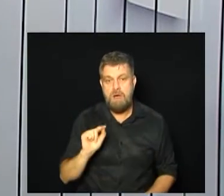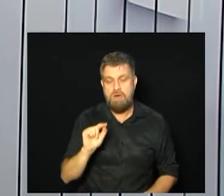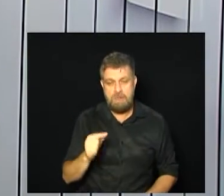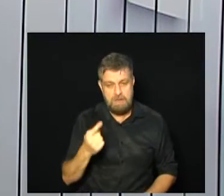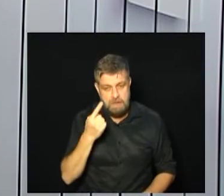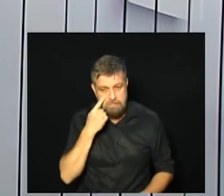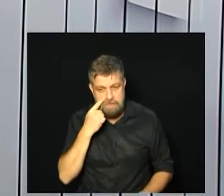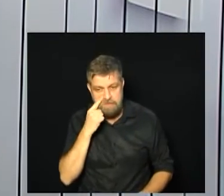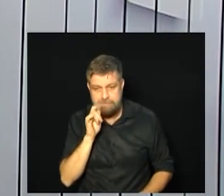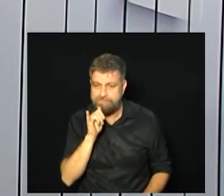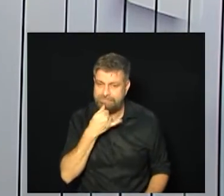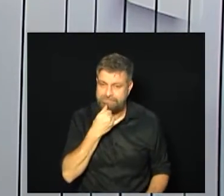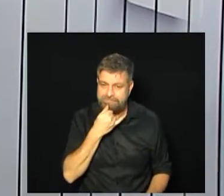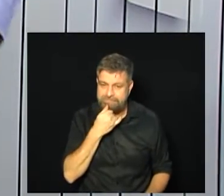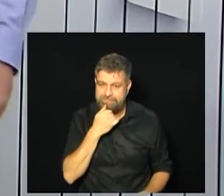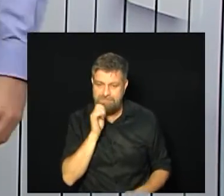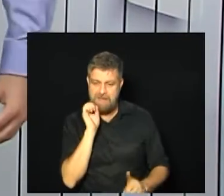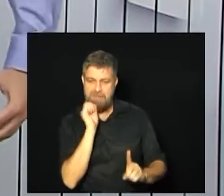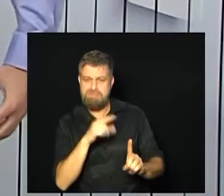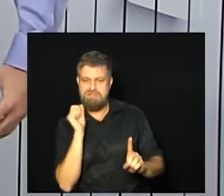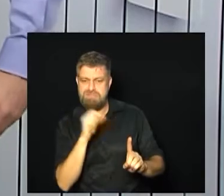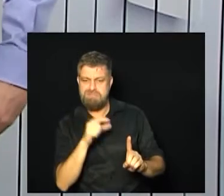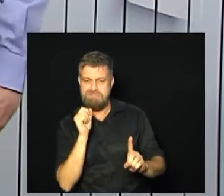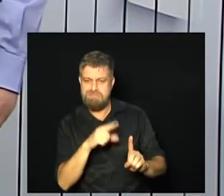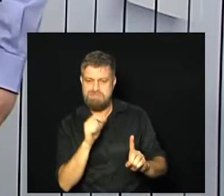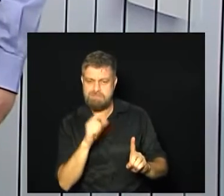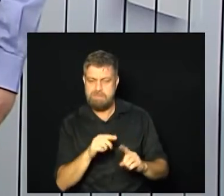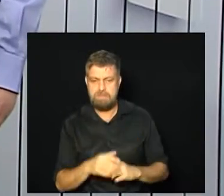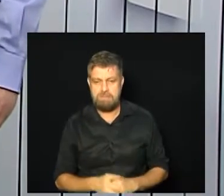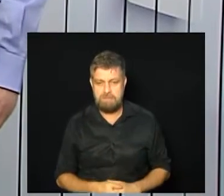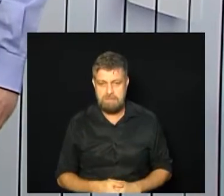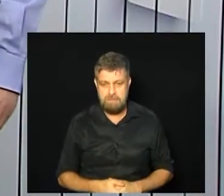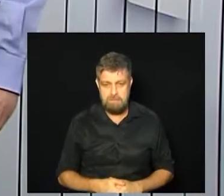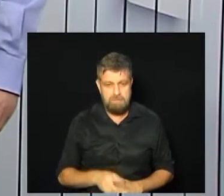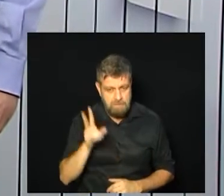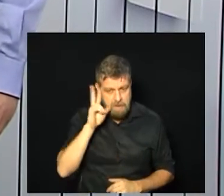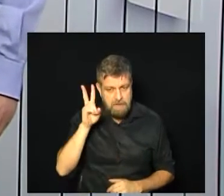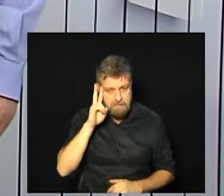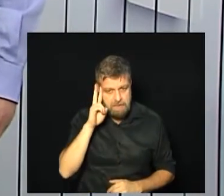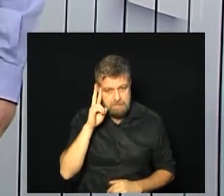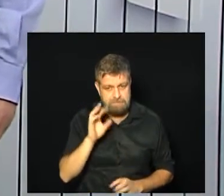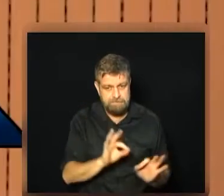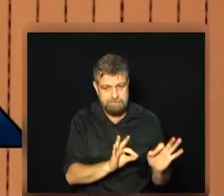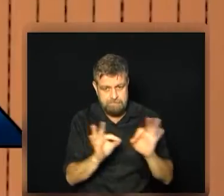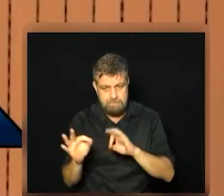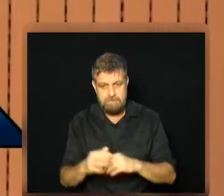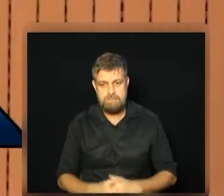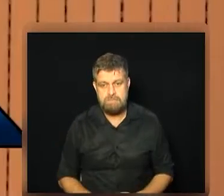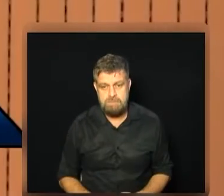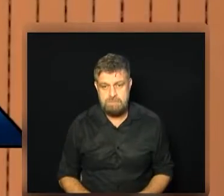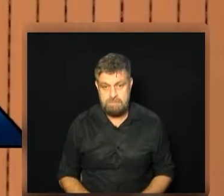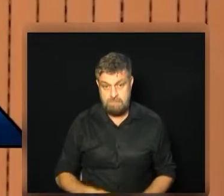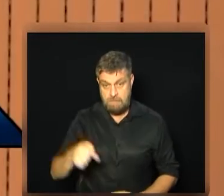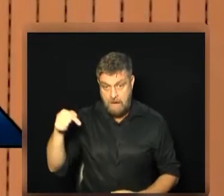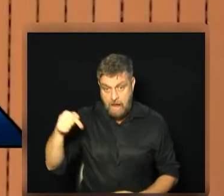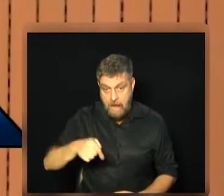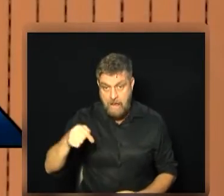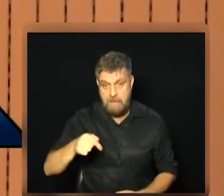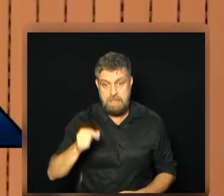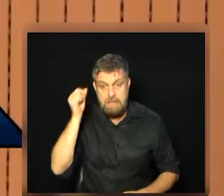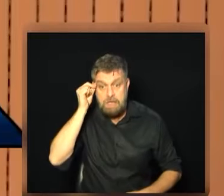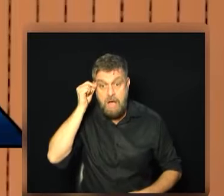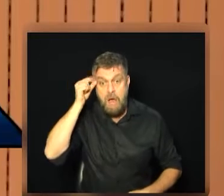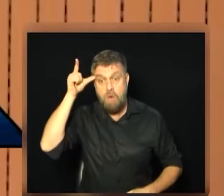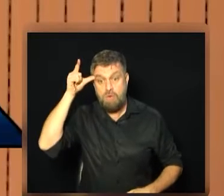fazendo, infelizmente, esses xingamentos à vereadora. Vamos relembrar. E aqui, falando na